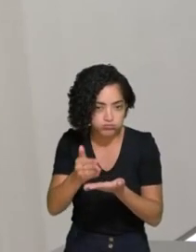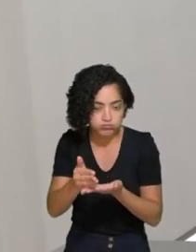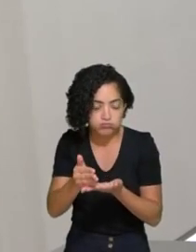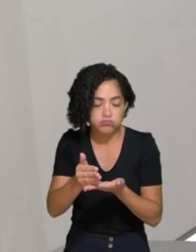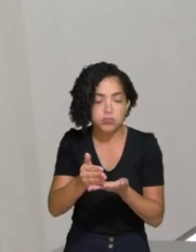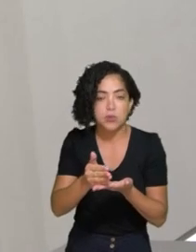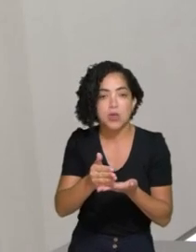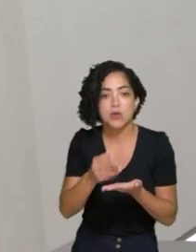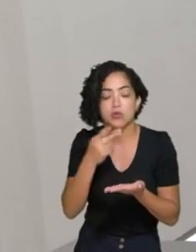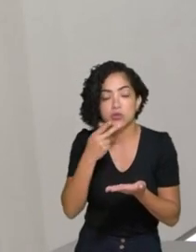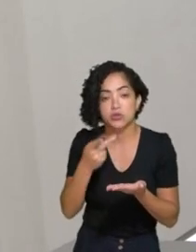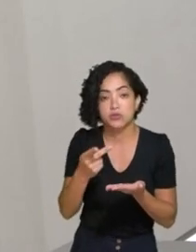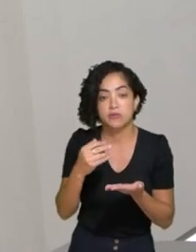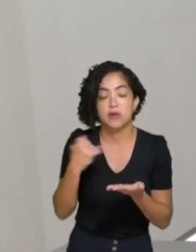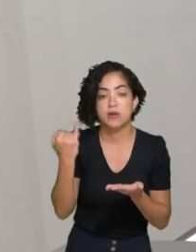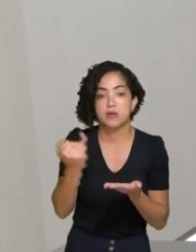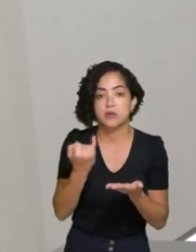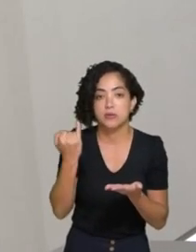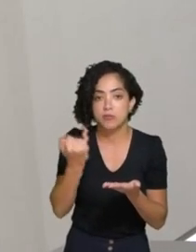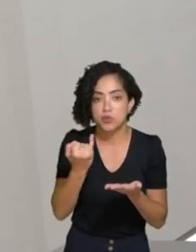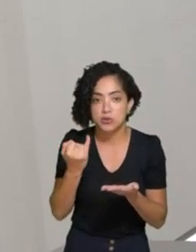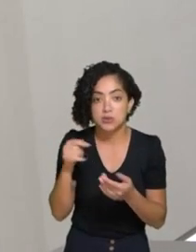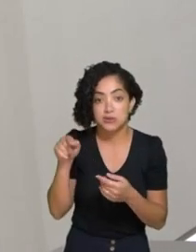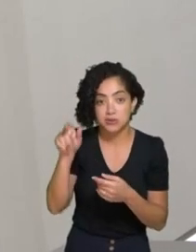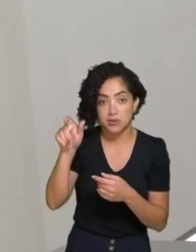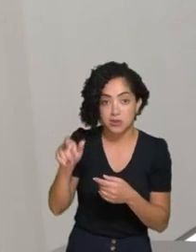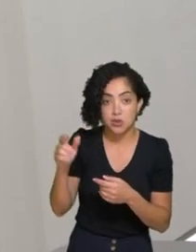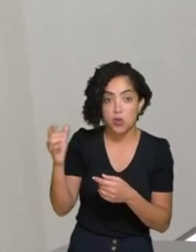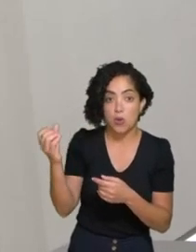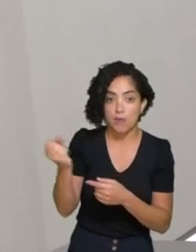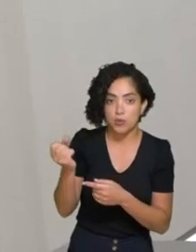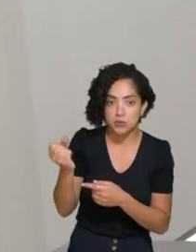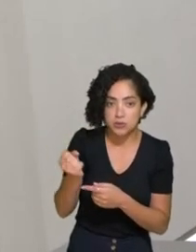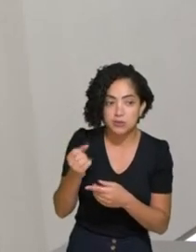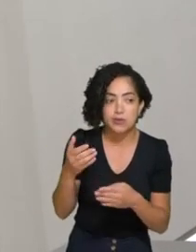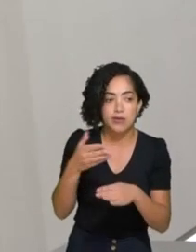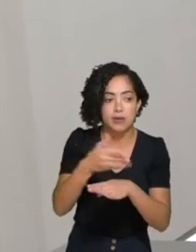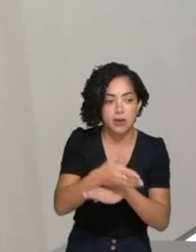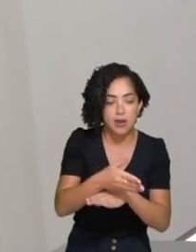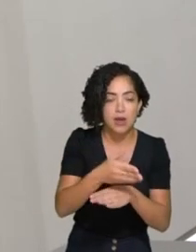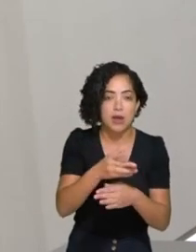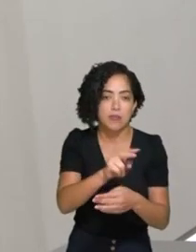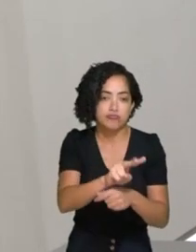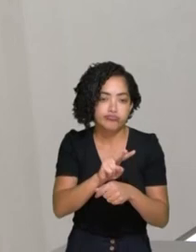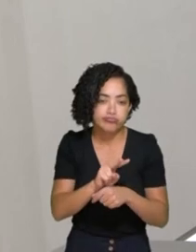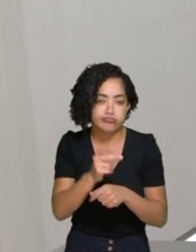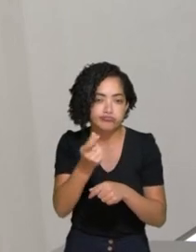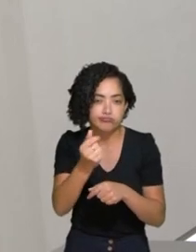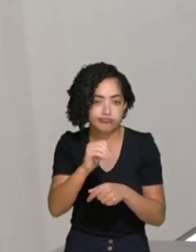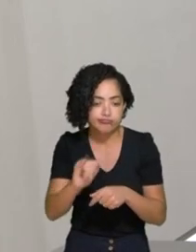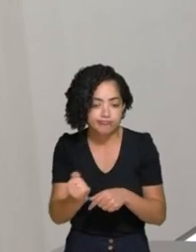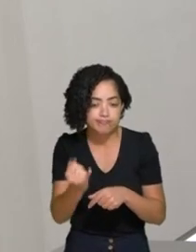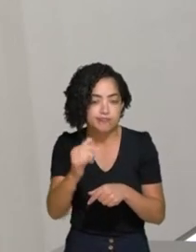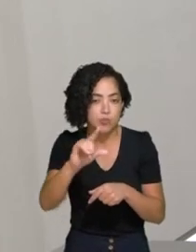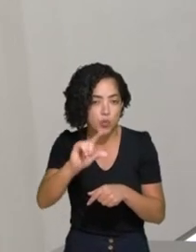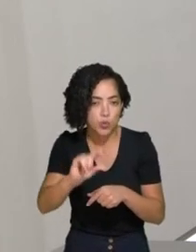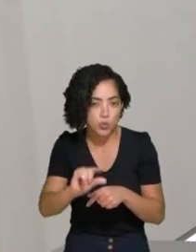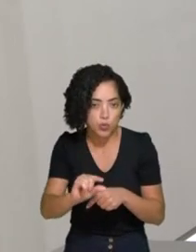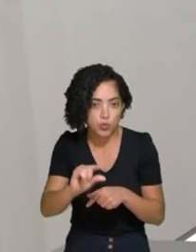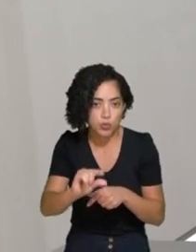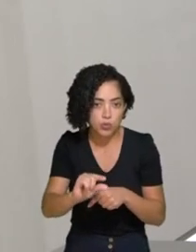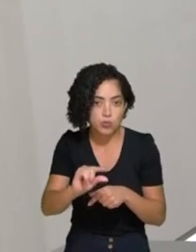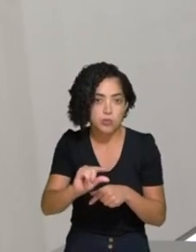da importância do aposentado poder fazer o seu empréstimo com um juro menor, a gente sabe de quanto